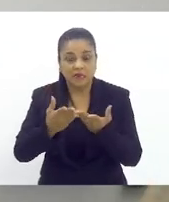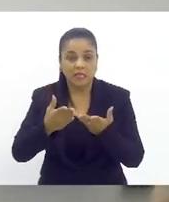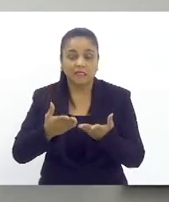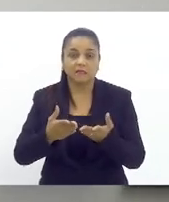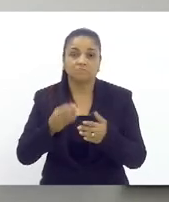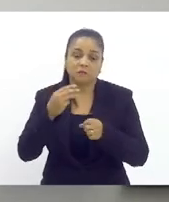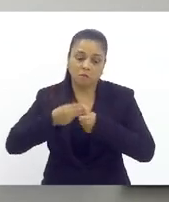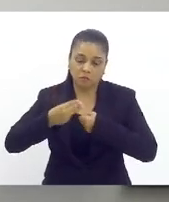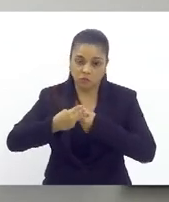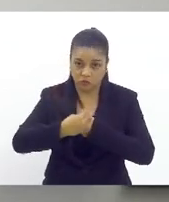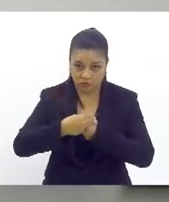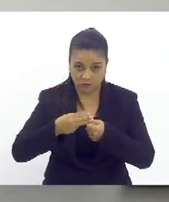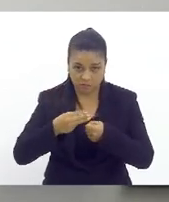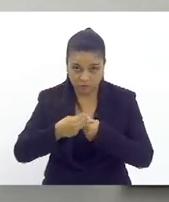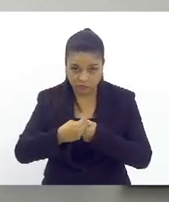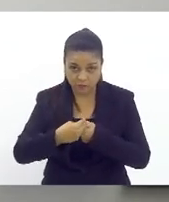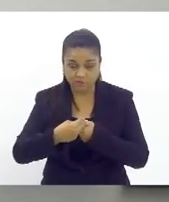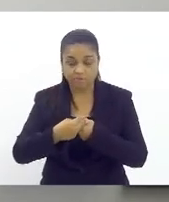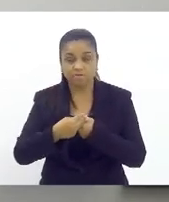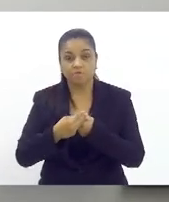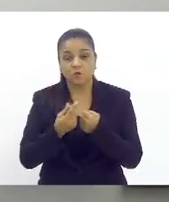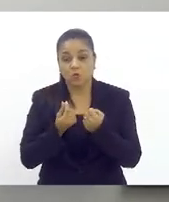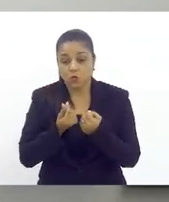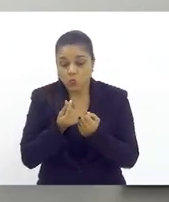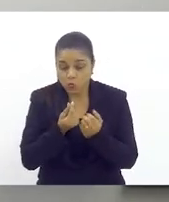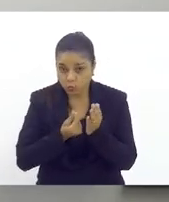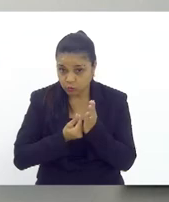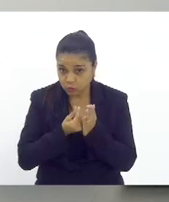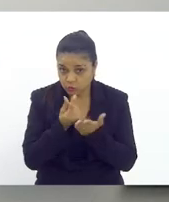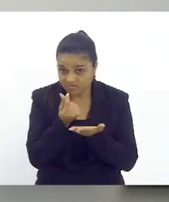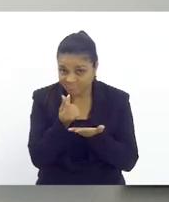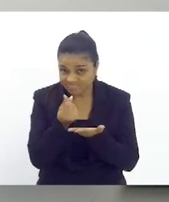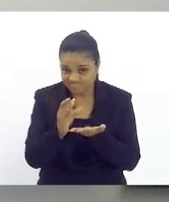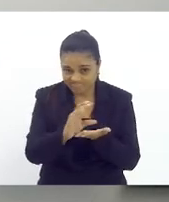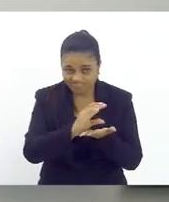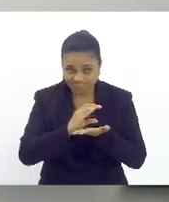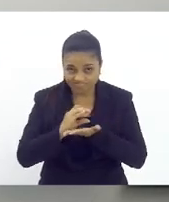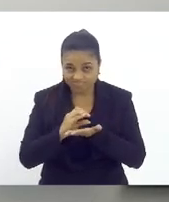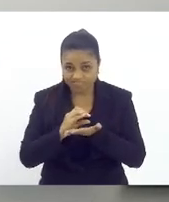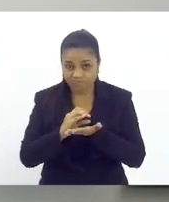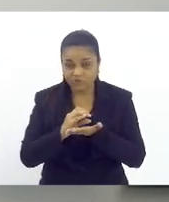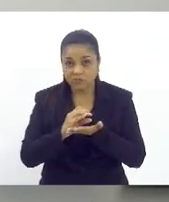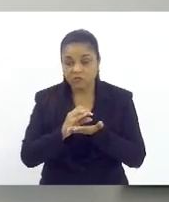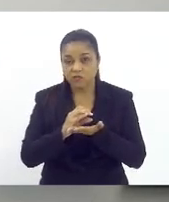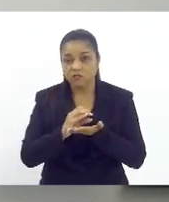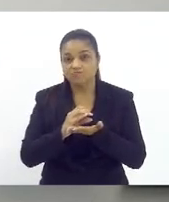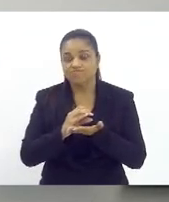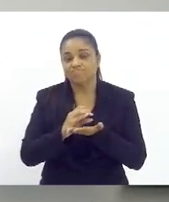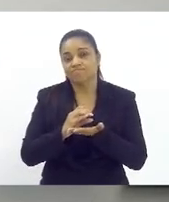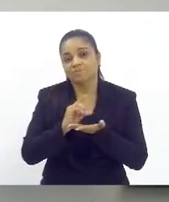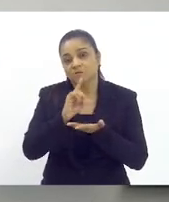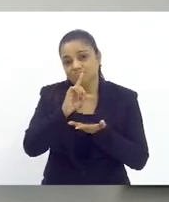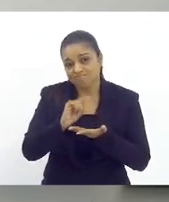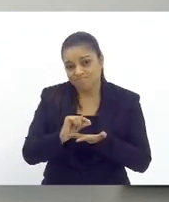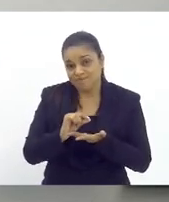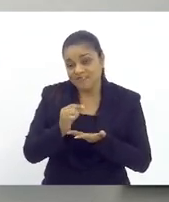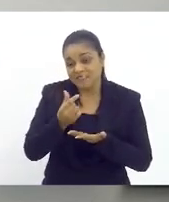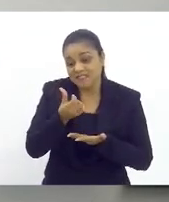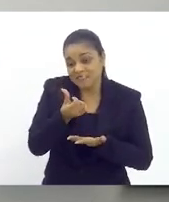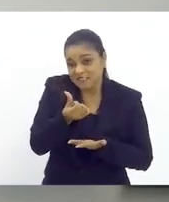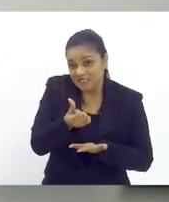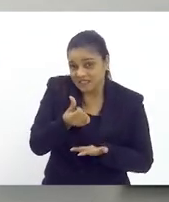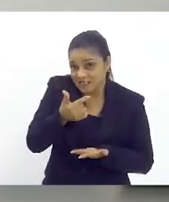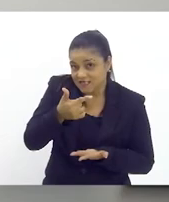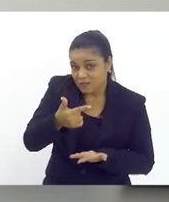para os municípios e um custo que na melhor das hipóteses de redução ainda seria de 62 bilhões